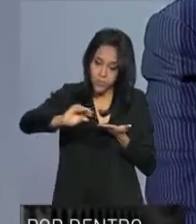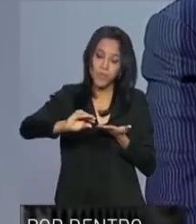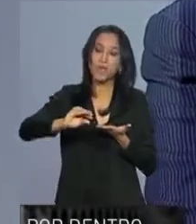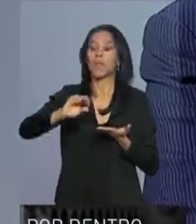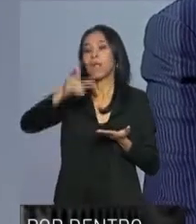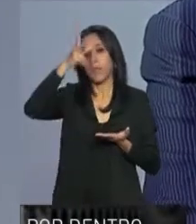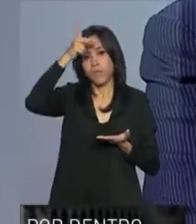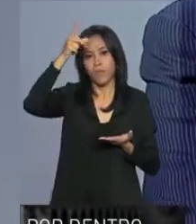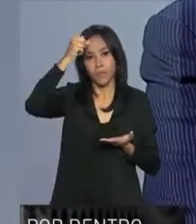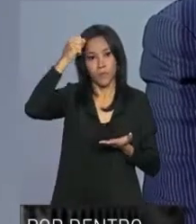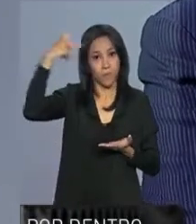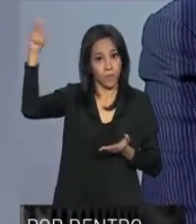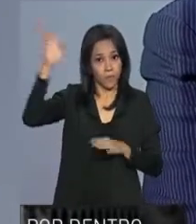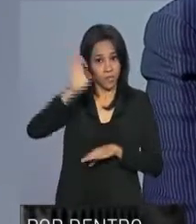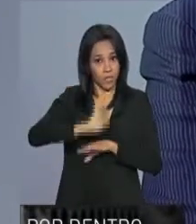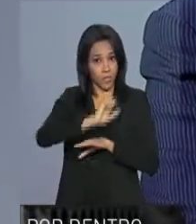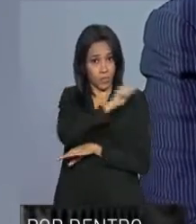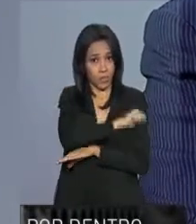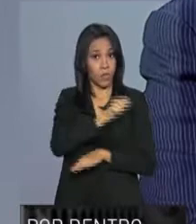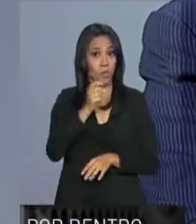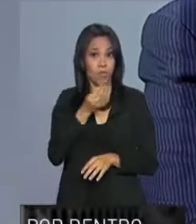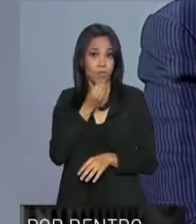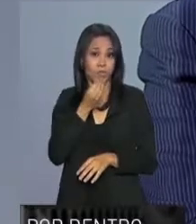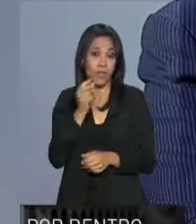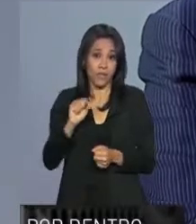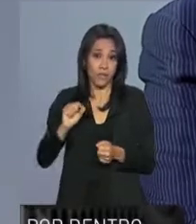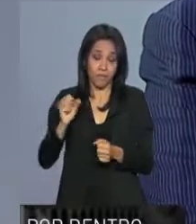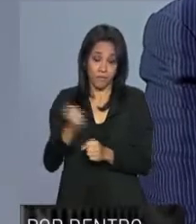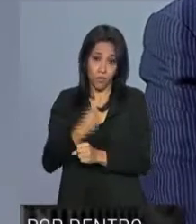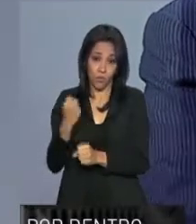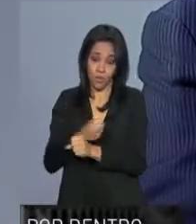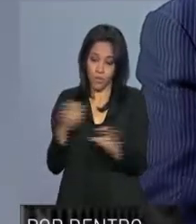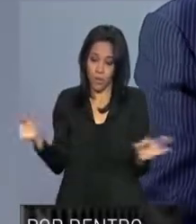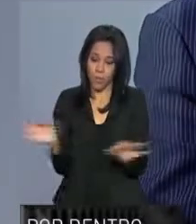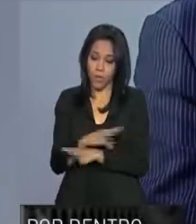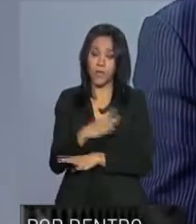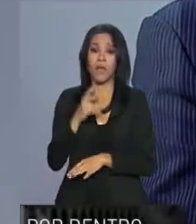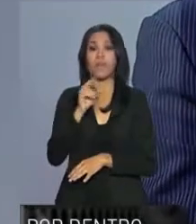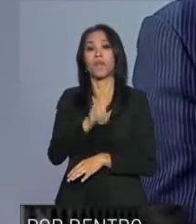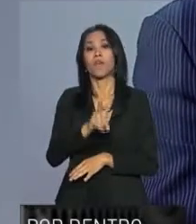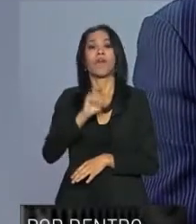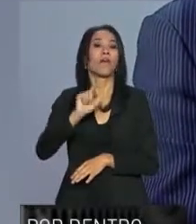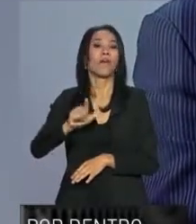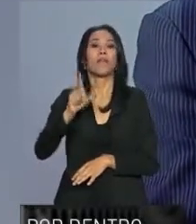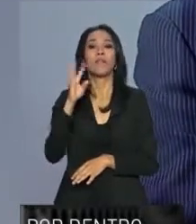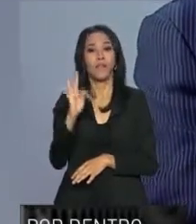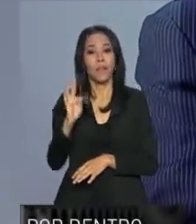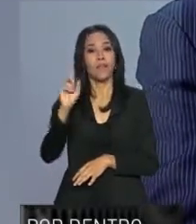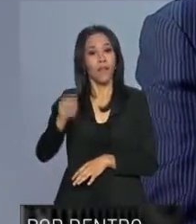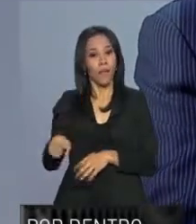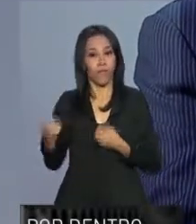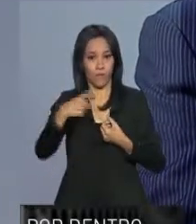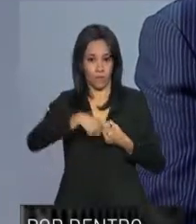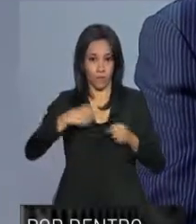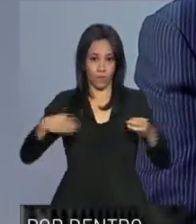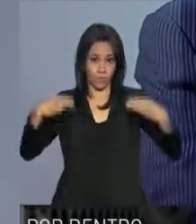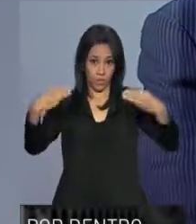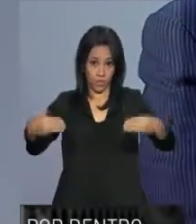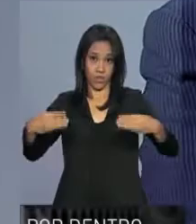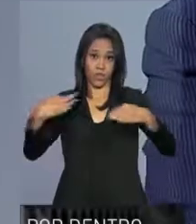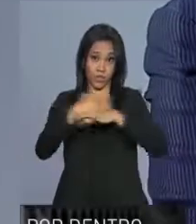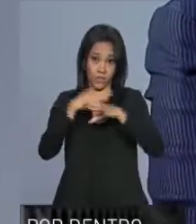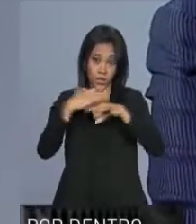da cidade do rio de janeiro pudesse concluir uma obra como o vlt que já está pronta que é do ministério das cidades para a complementação